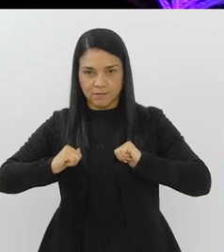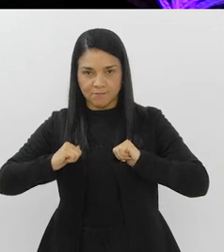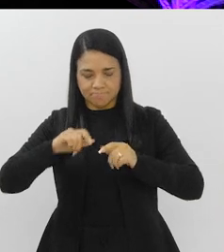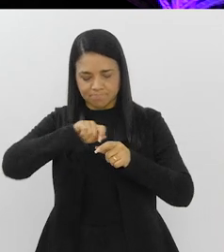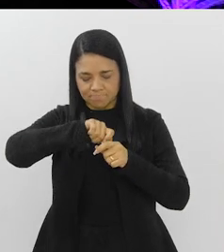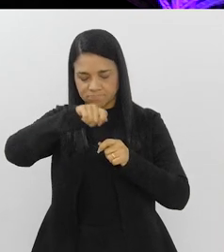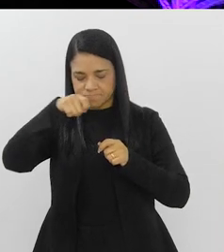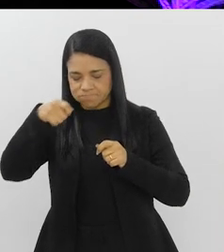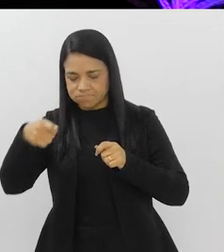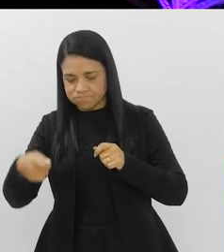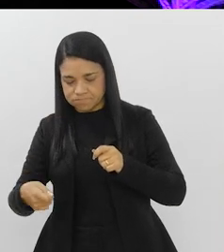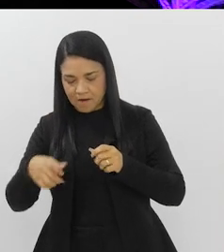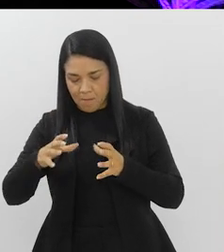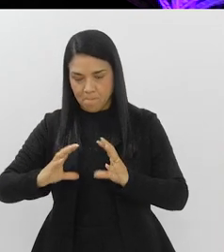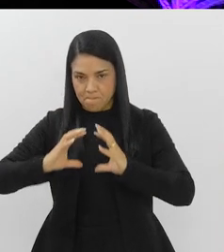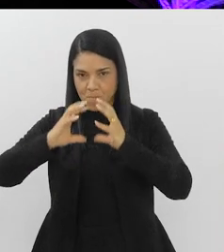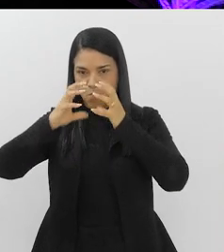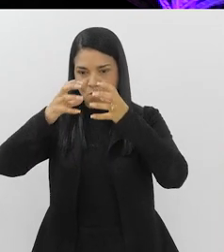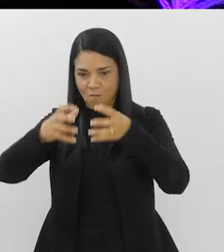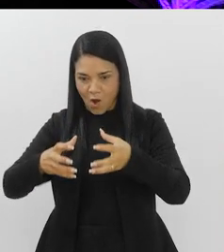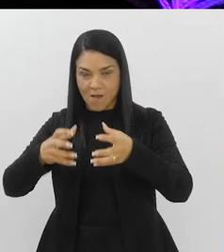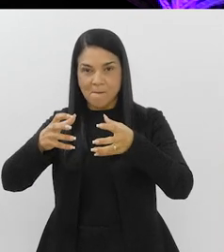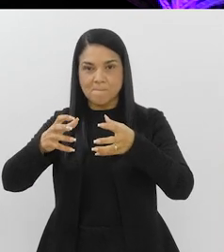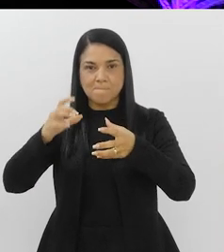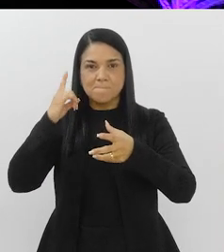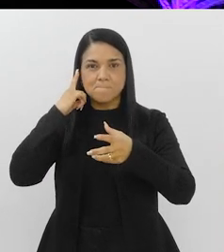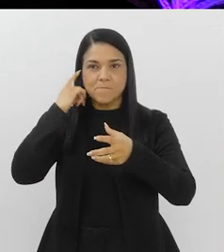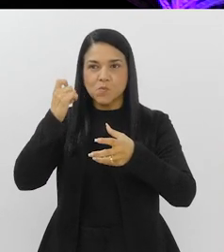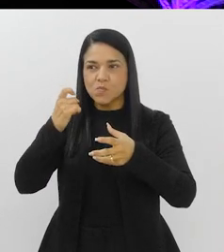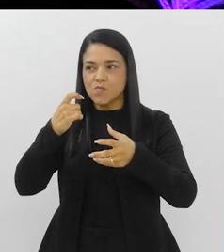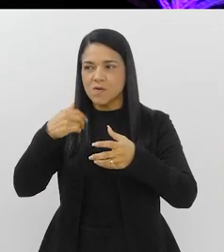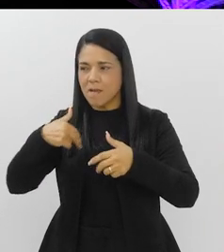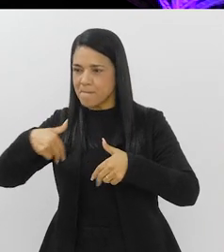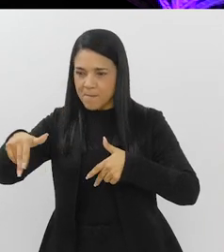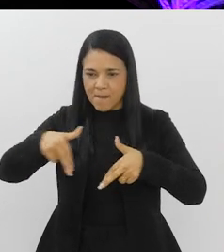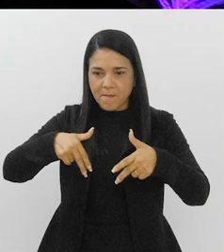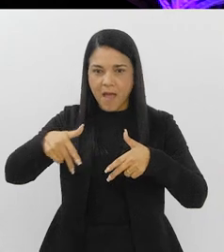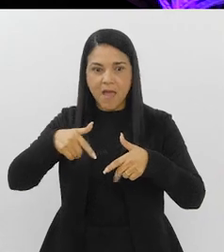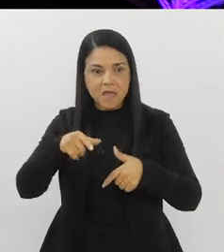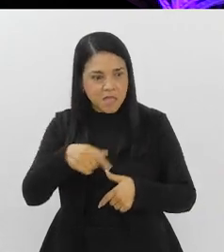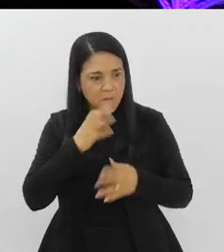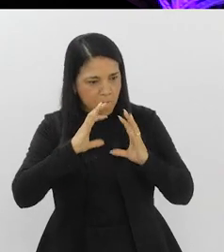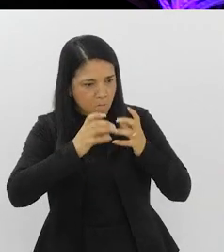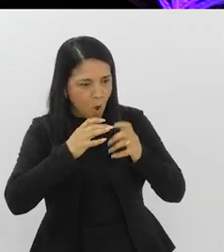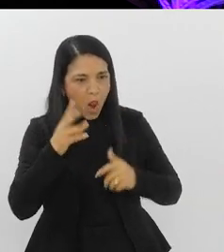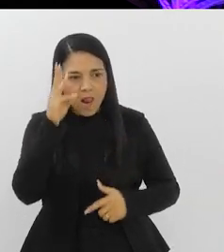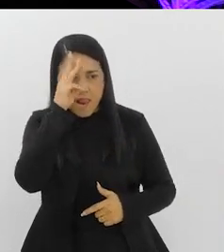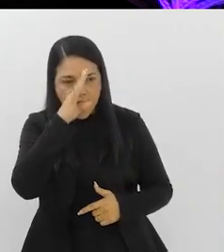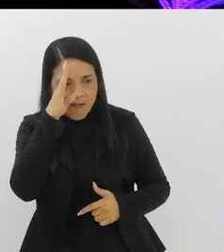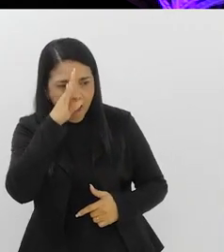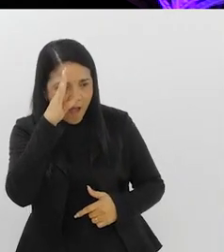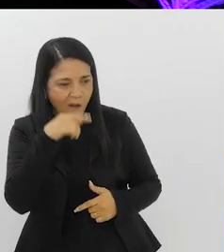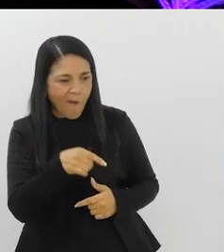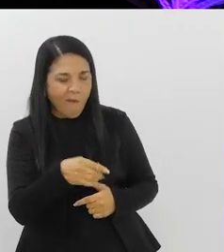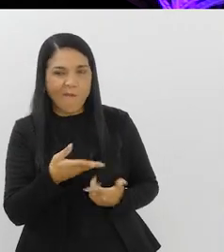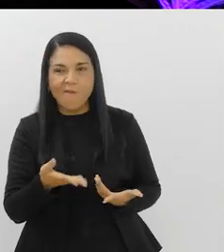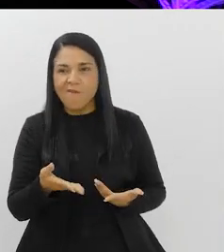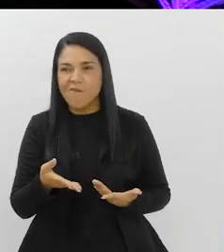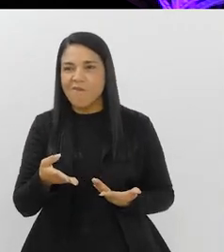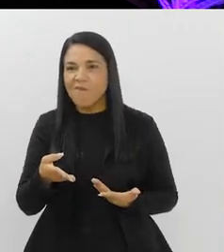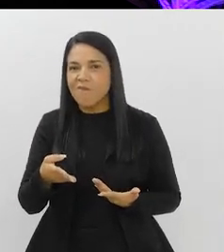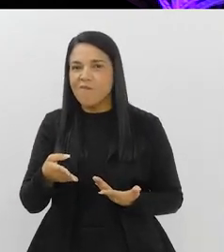coloquei ela no chão e eu fiquei conduzindo lá de um lado pro outro falei cara que bola é essa aí legal essa bola e